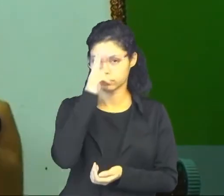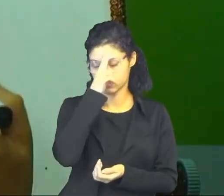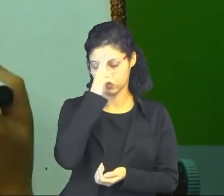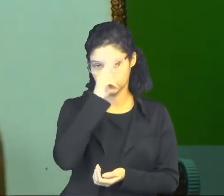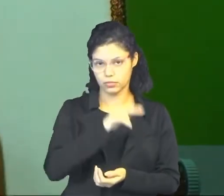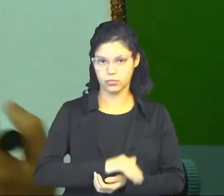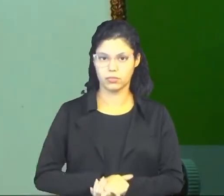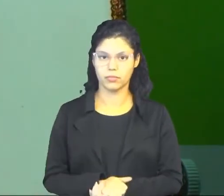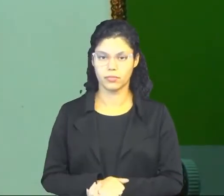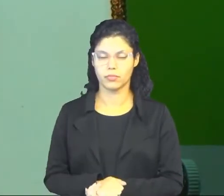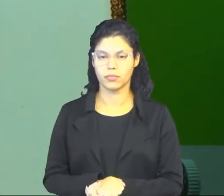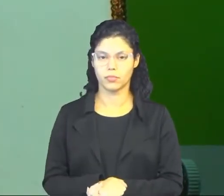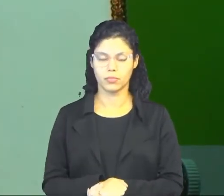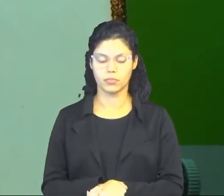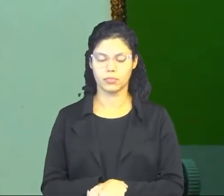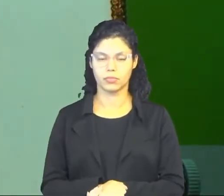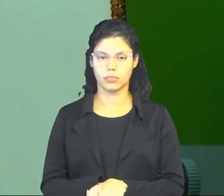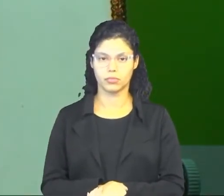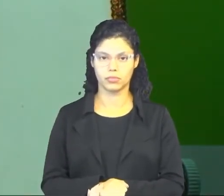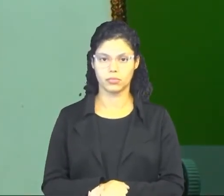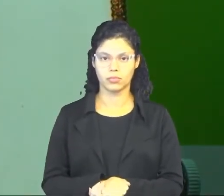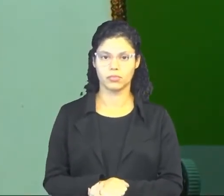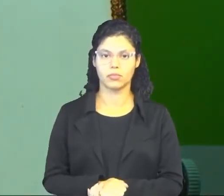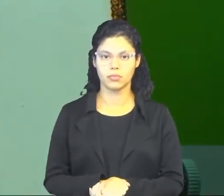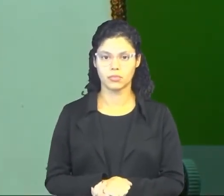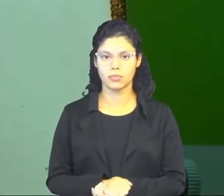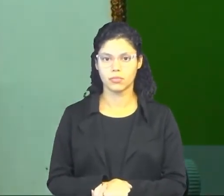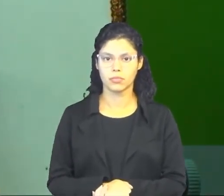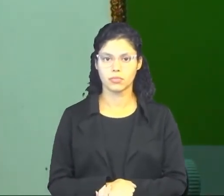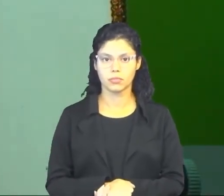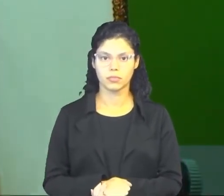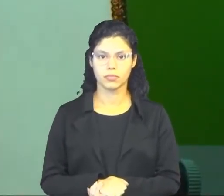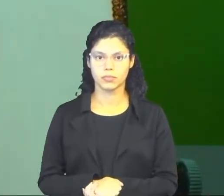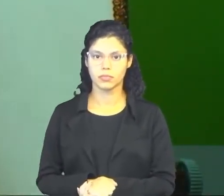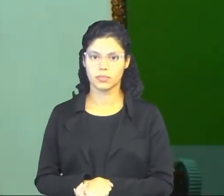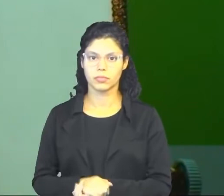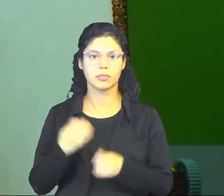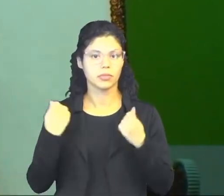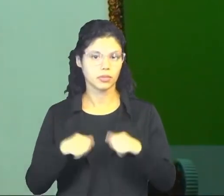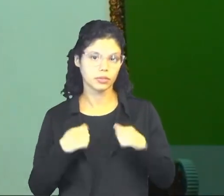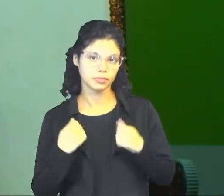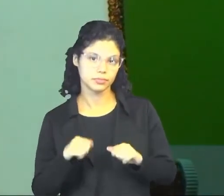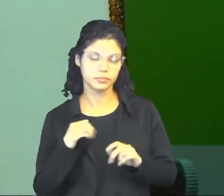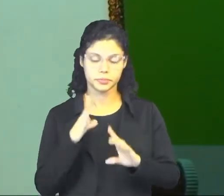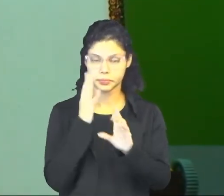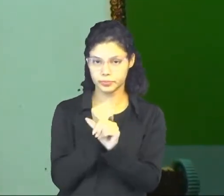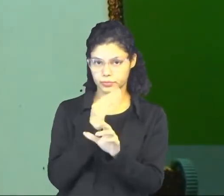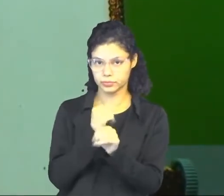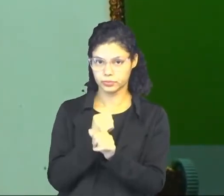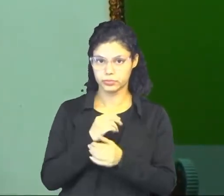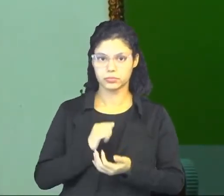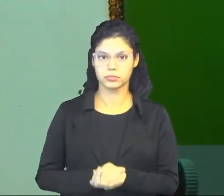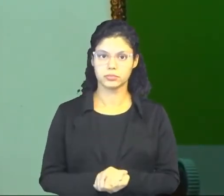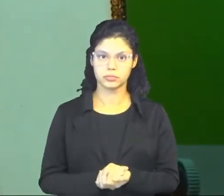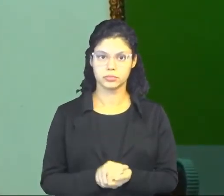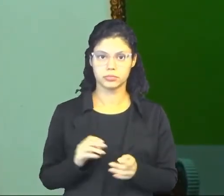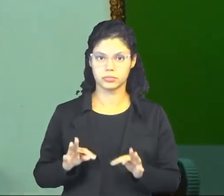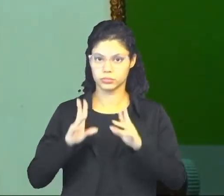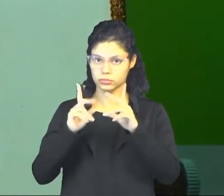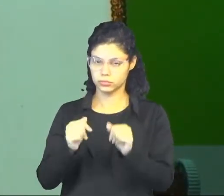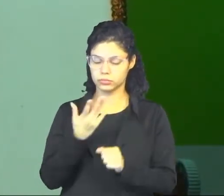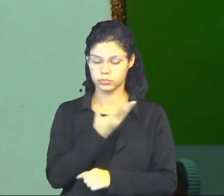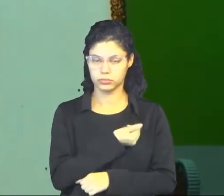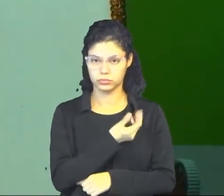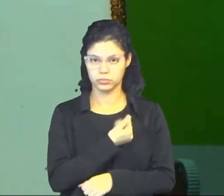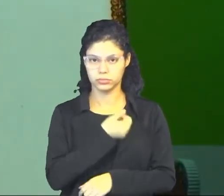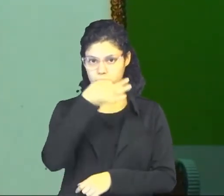ó, ele está errado, ok? Então, a gente precisa somar, somando todos os números da